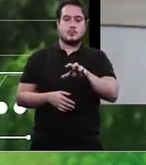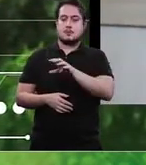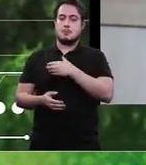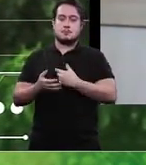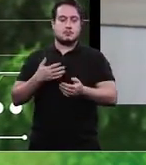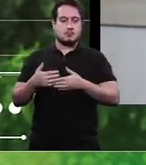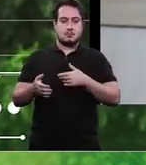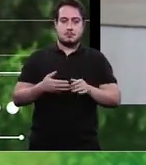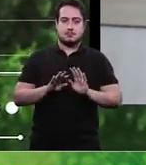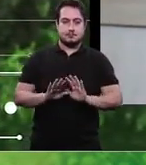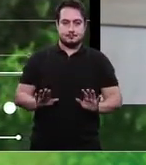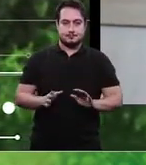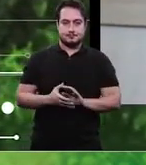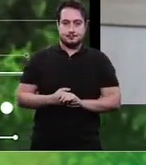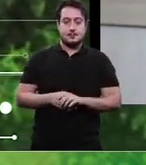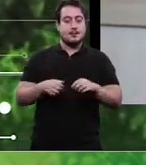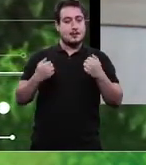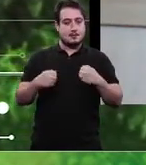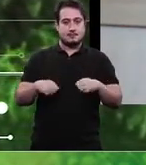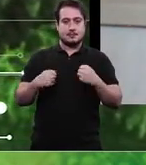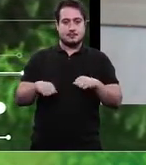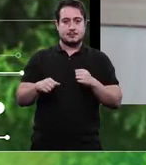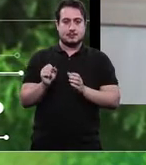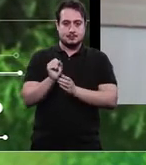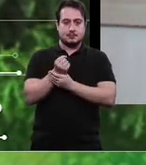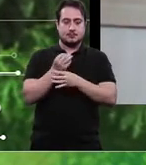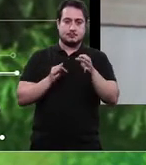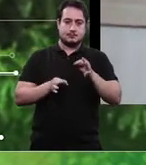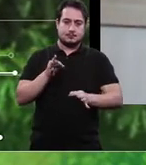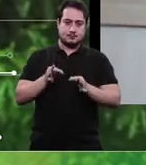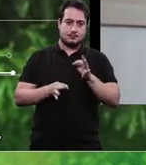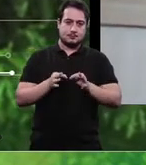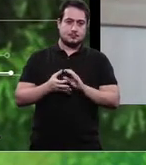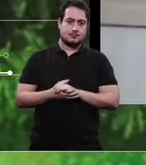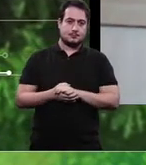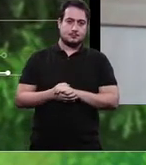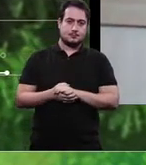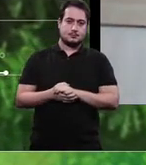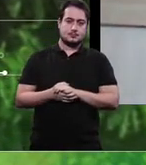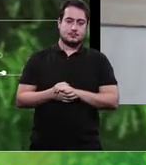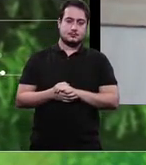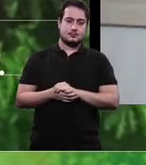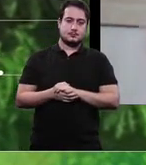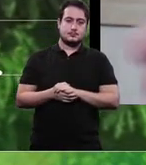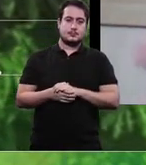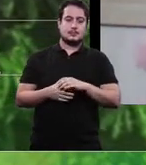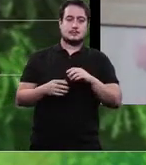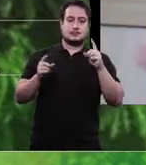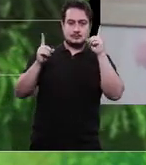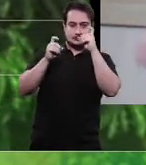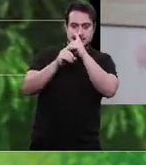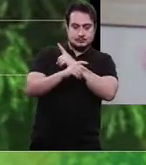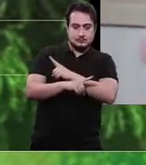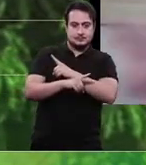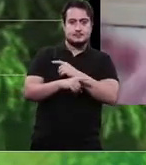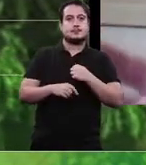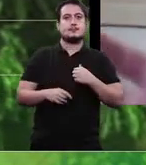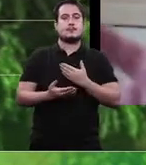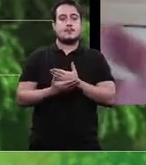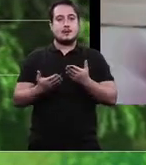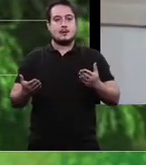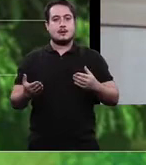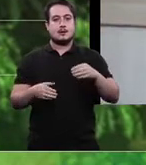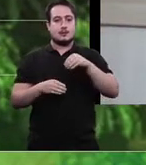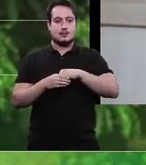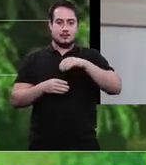mas é preciso segurança jurídica. E essa dificuldade de que nós estamos na